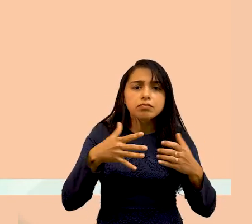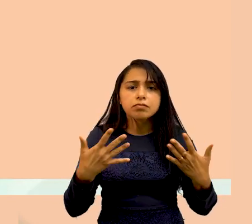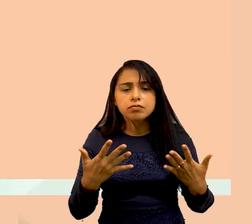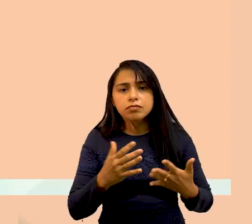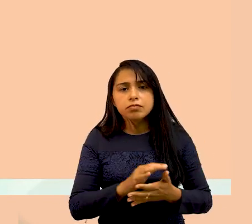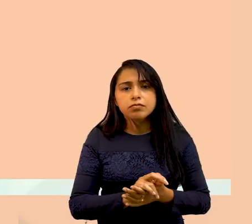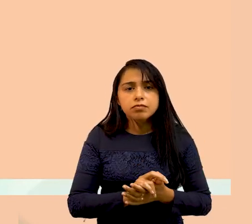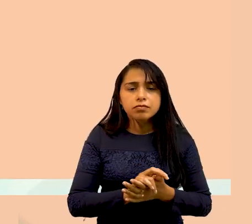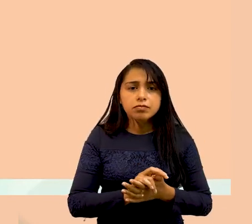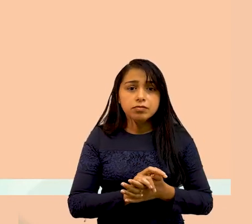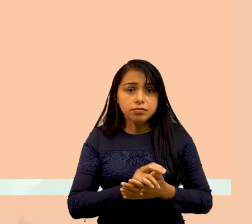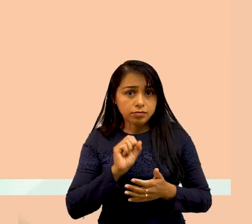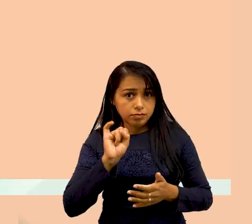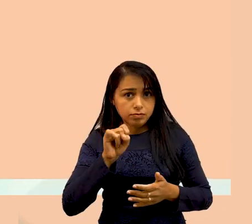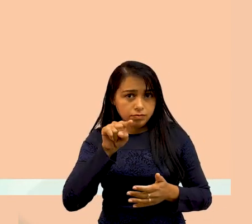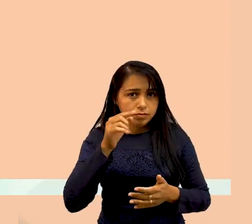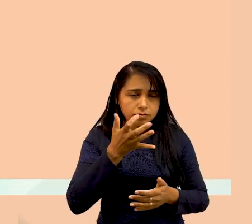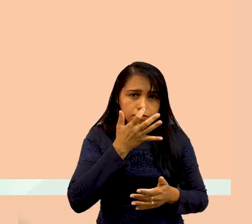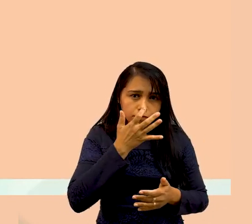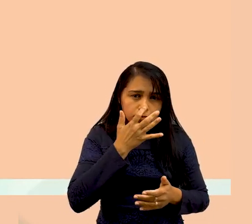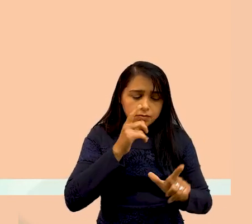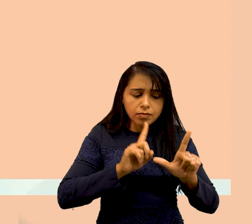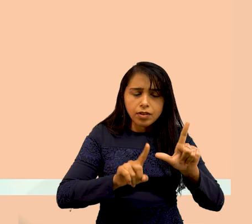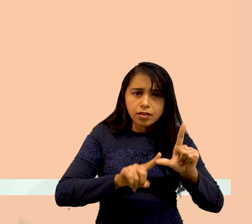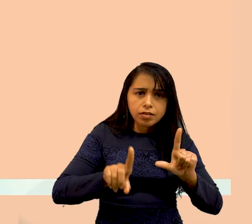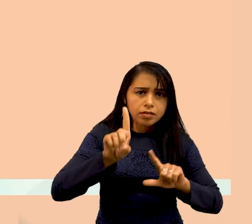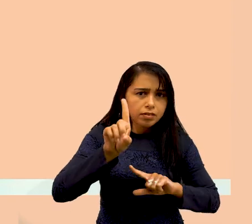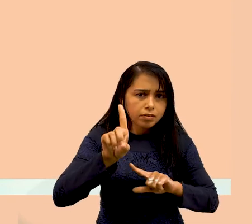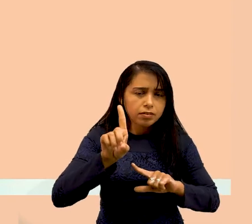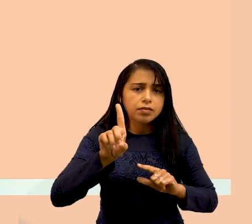pouco embaralhadas, mas se a gente olhar aqui para a letra D,